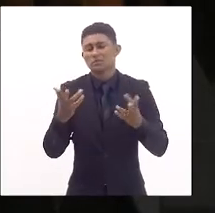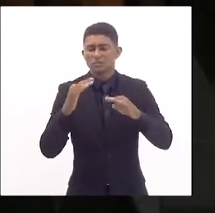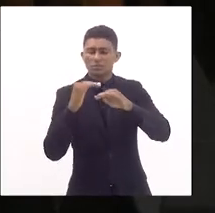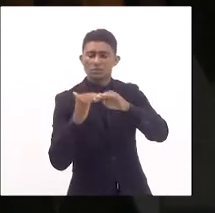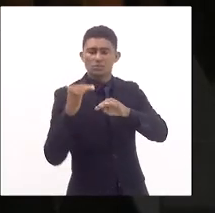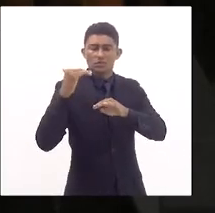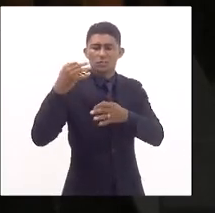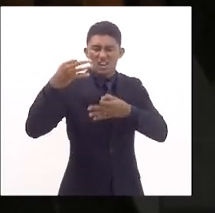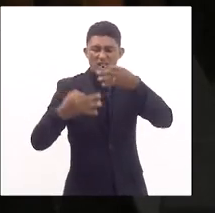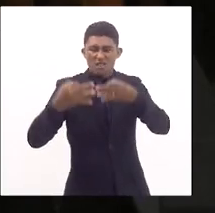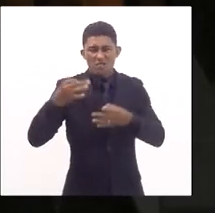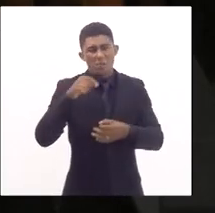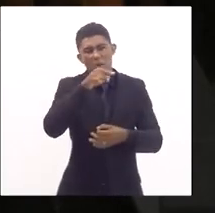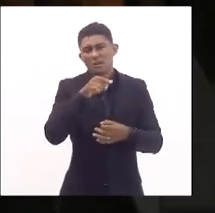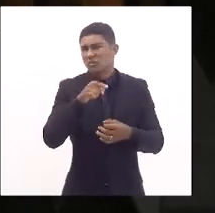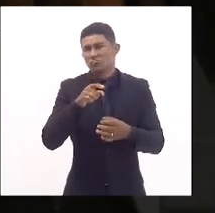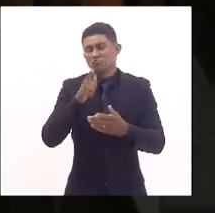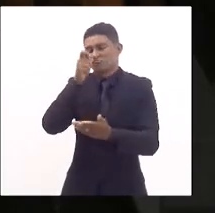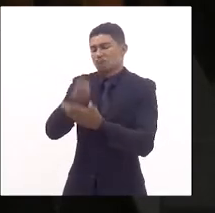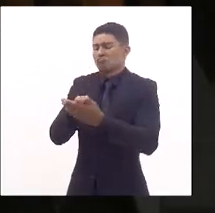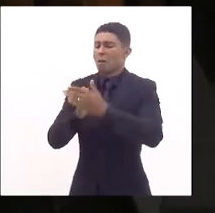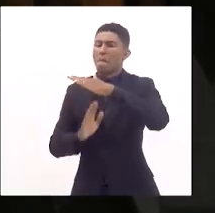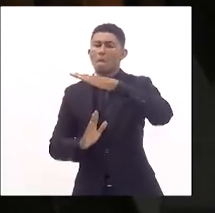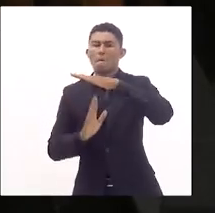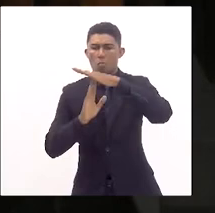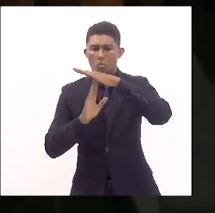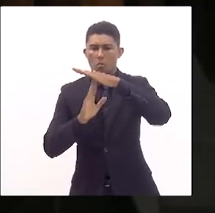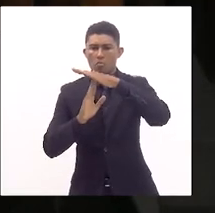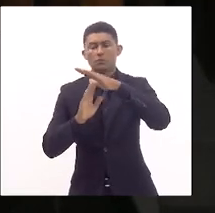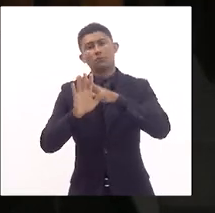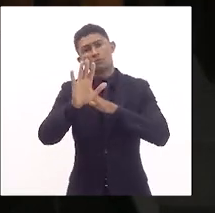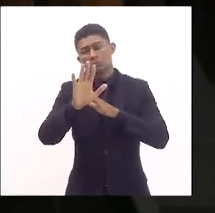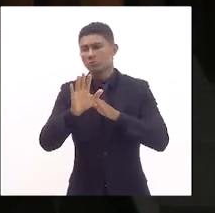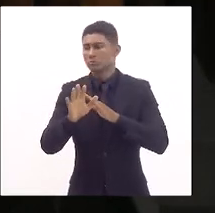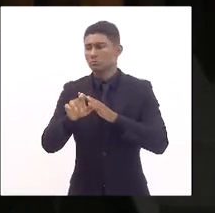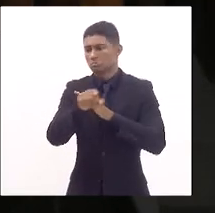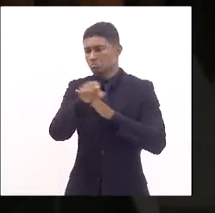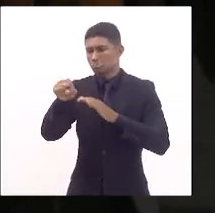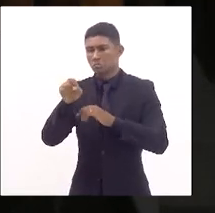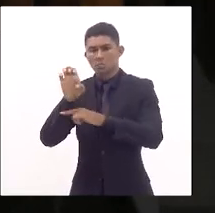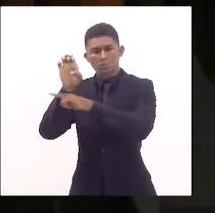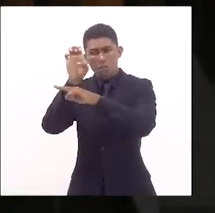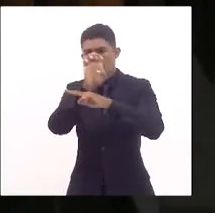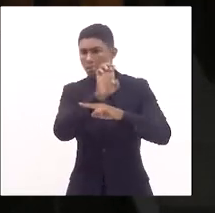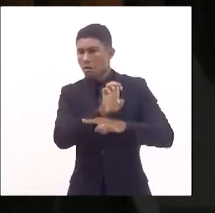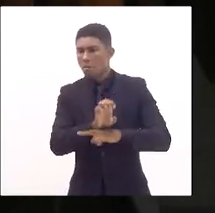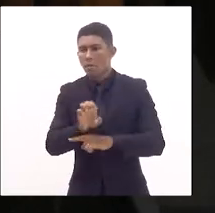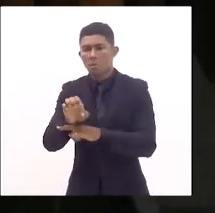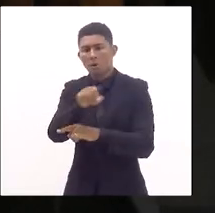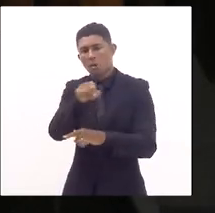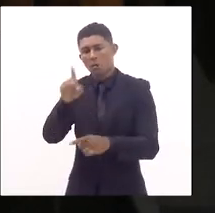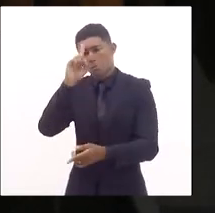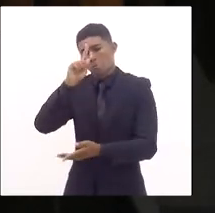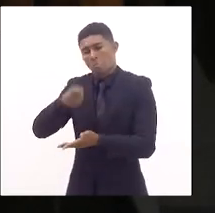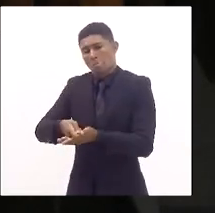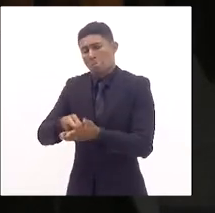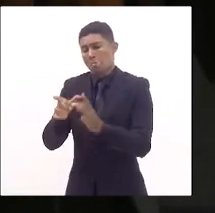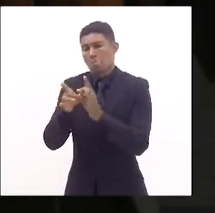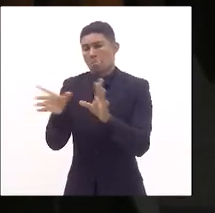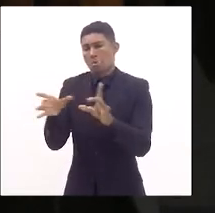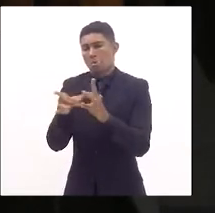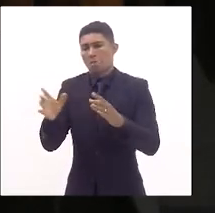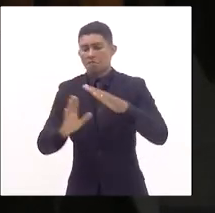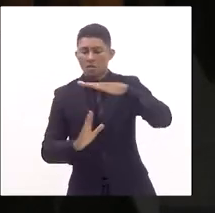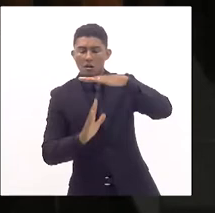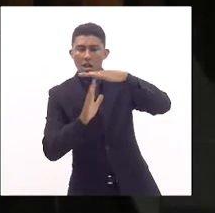vai botar só um teto com Liberdade dos Estados definido a cesareia contas abaixo